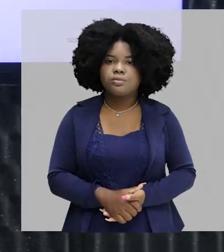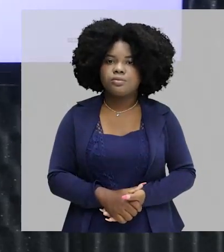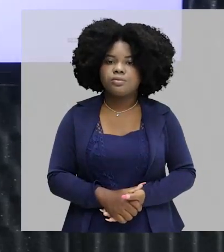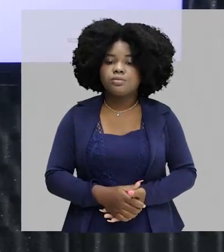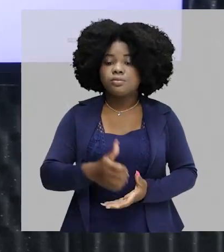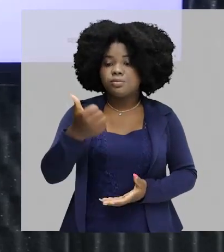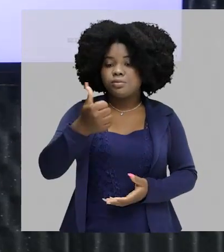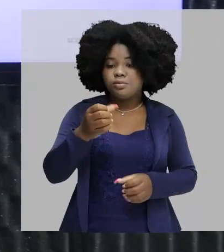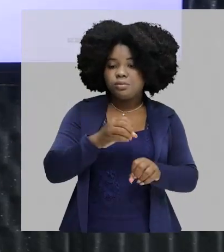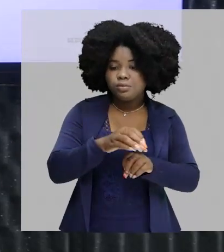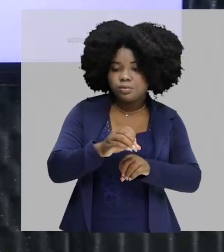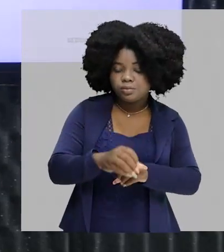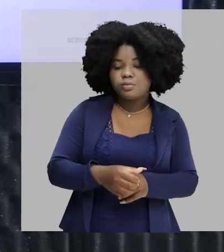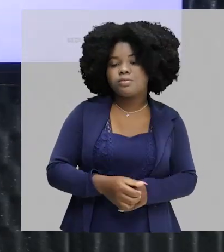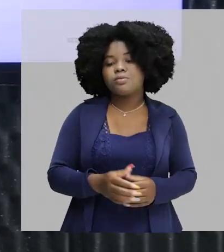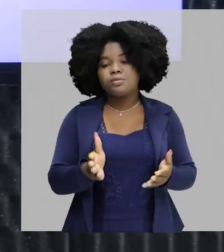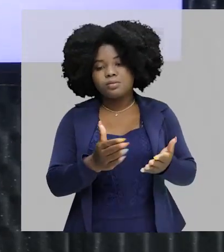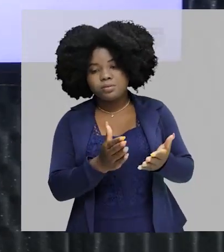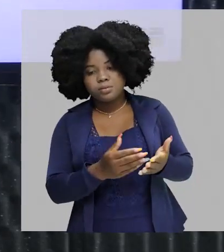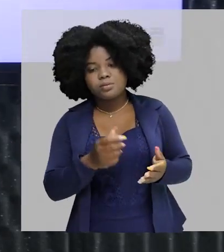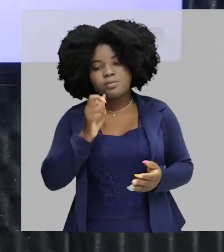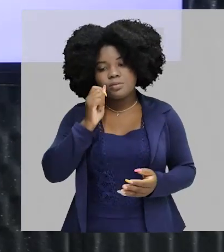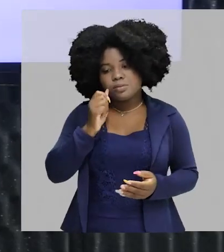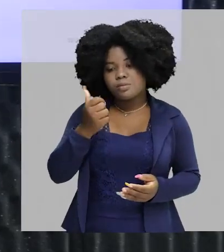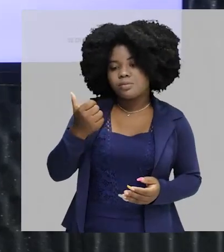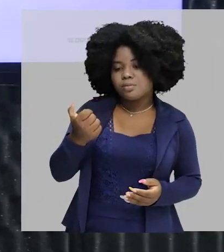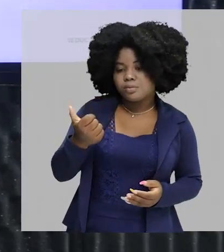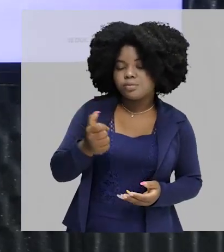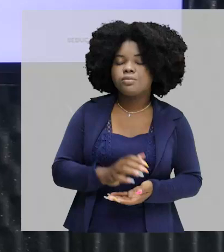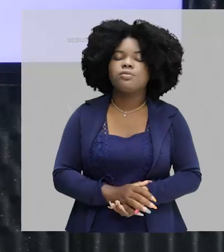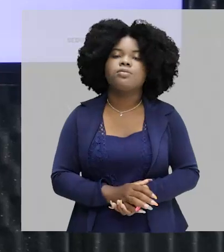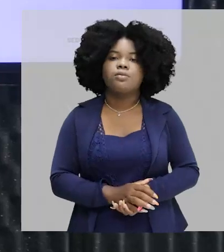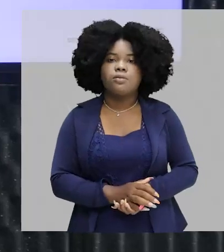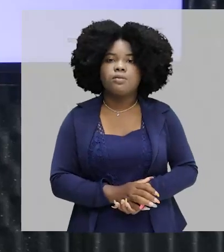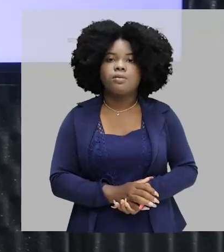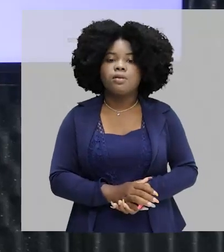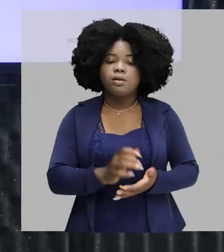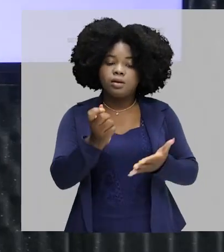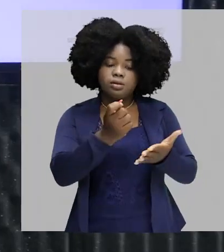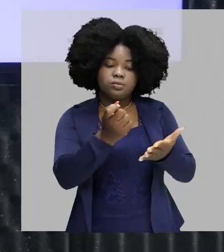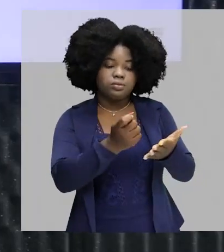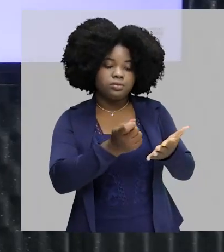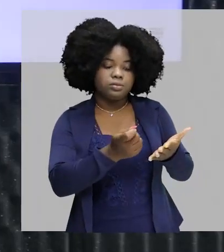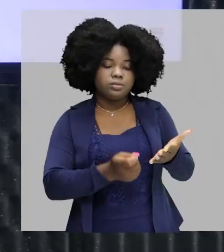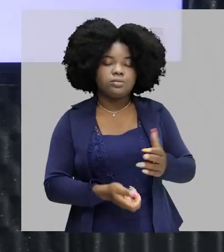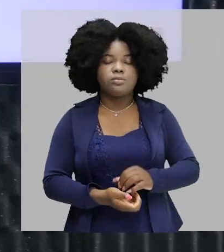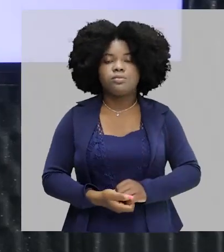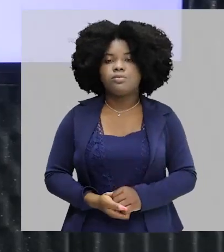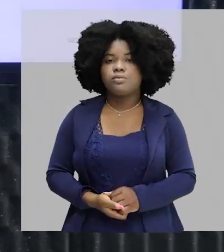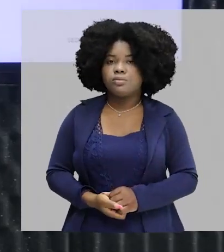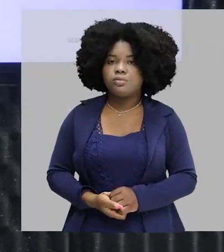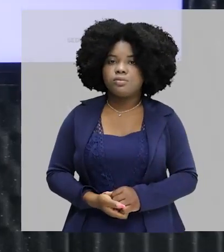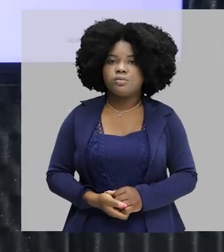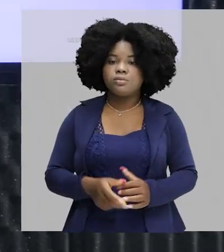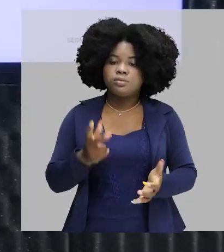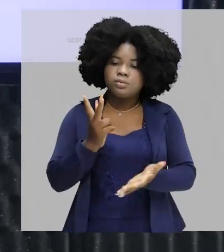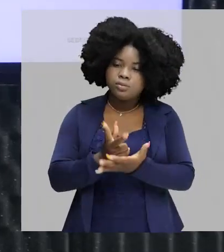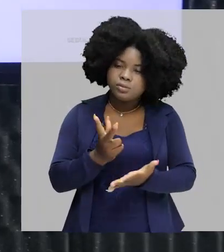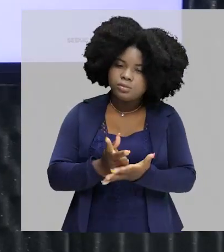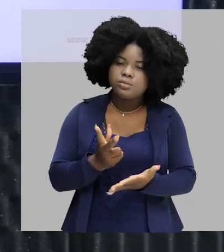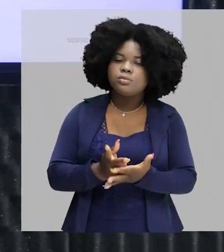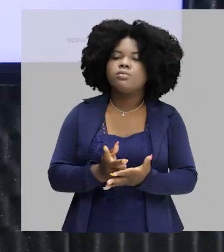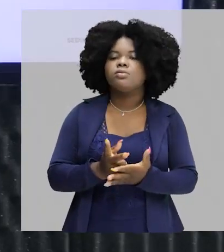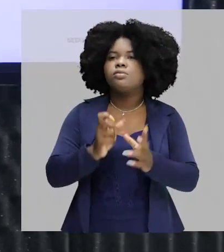como primeira dica, caderno, lápis, caneta, borracha, para você fazer suas devidas anotações. E toda vez